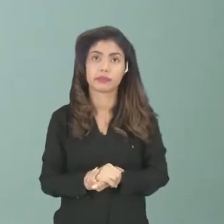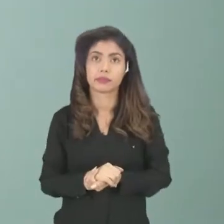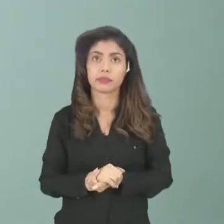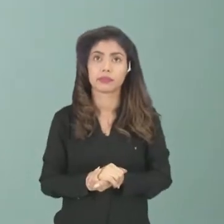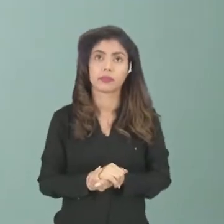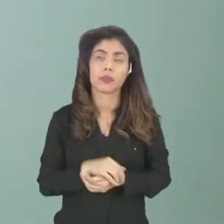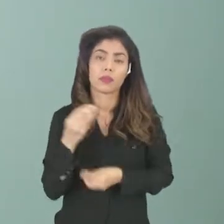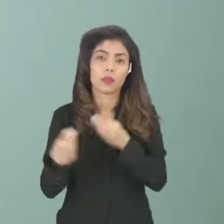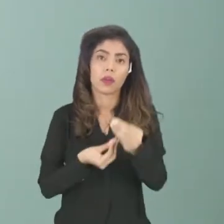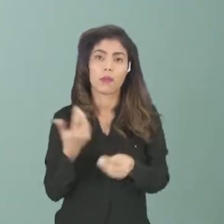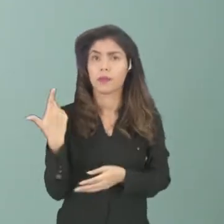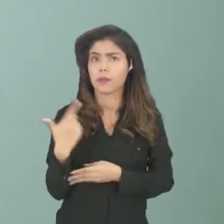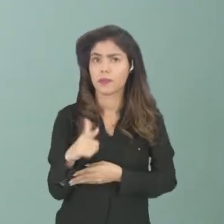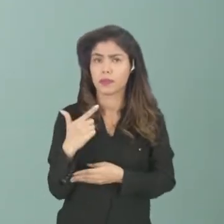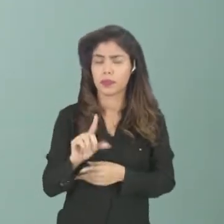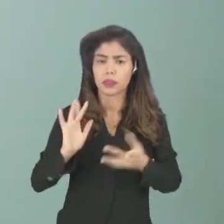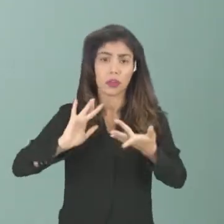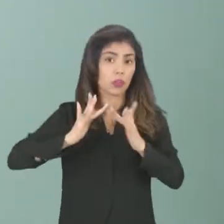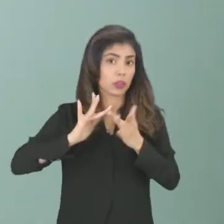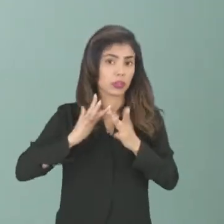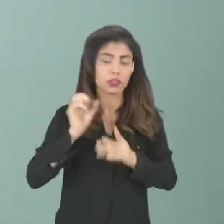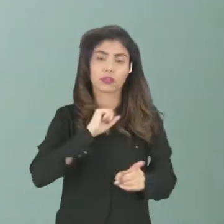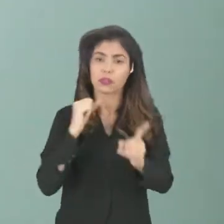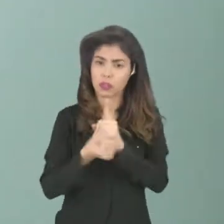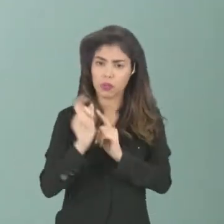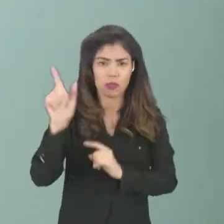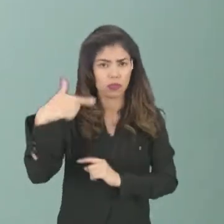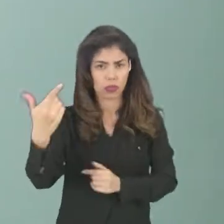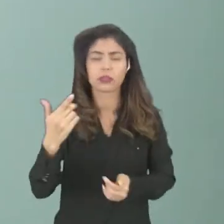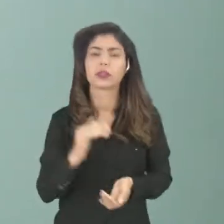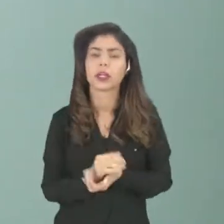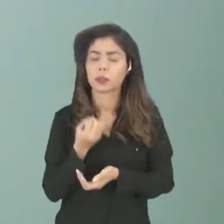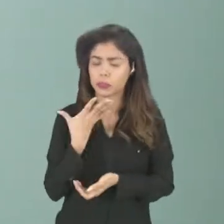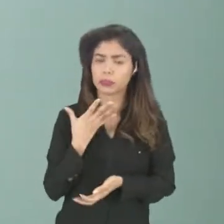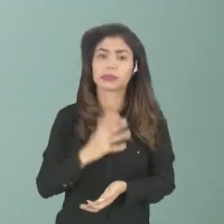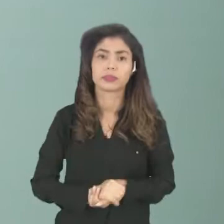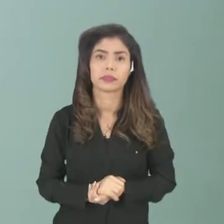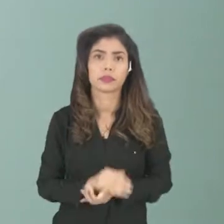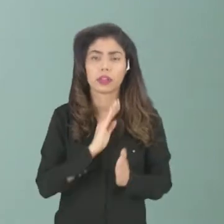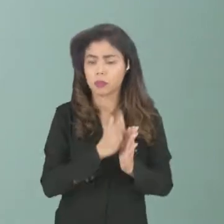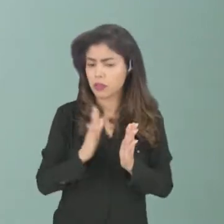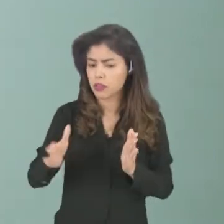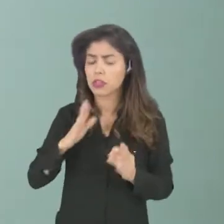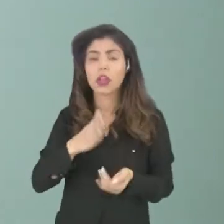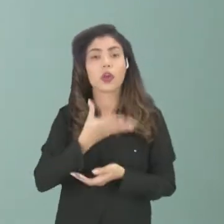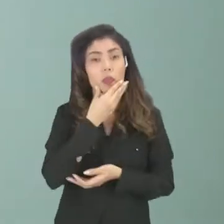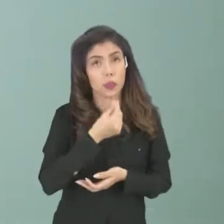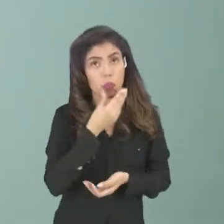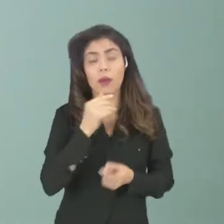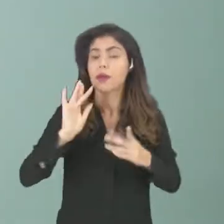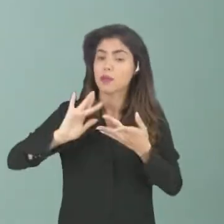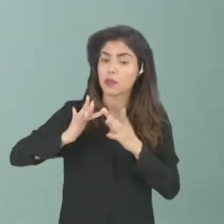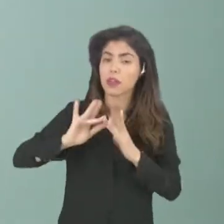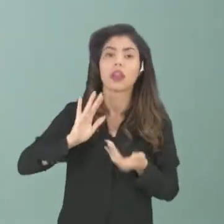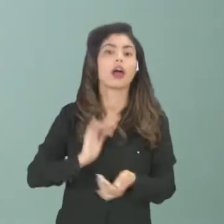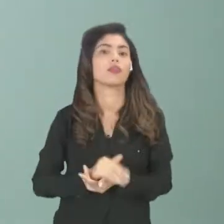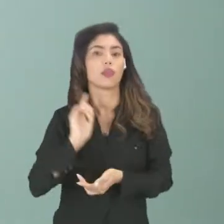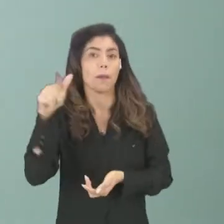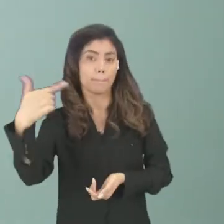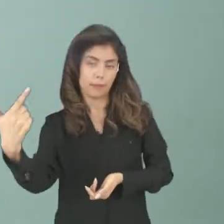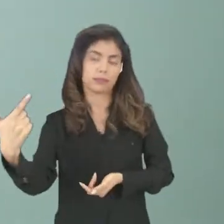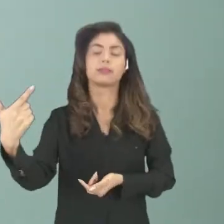e como ele não tem contato social com o outro, ele é bom. Na medida em que o homem entra em contato com o